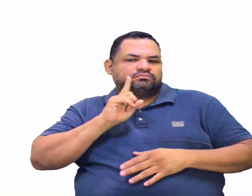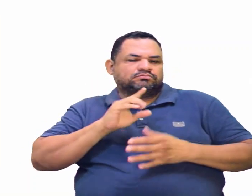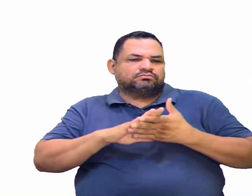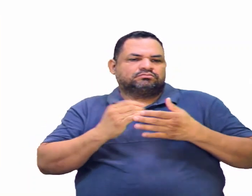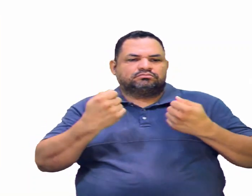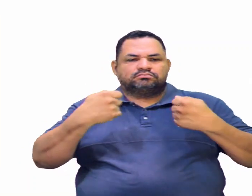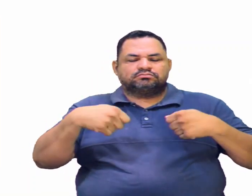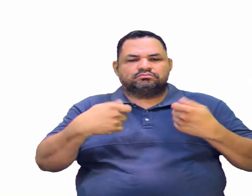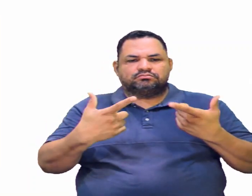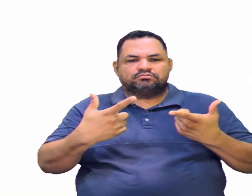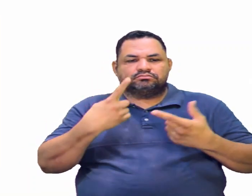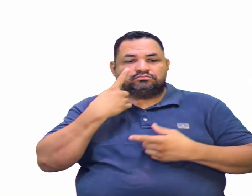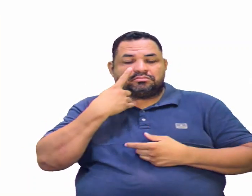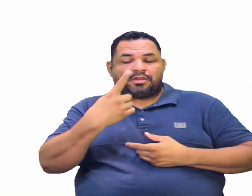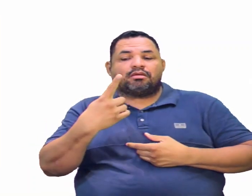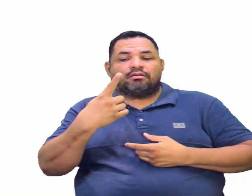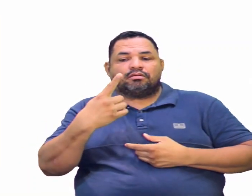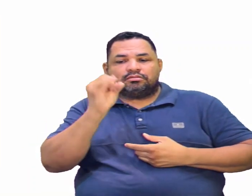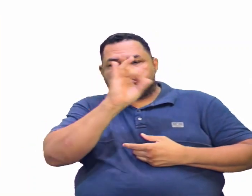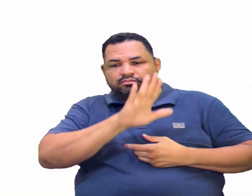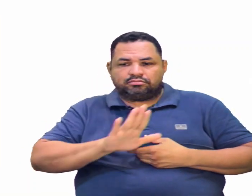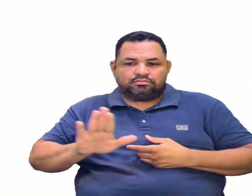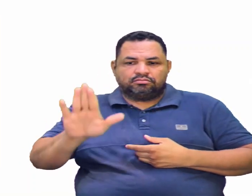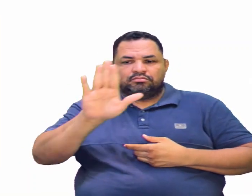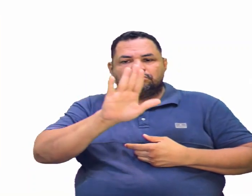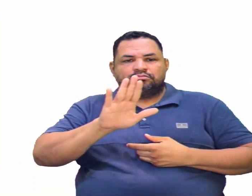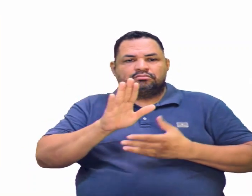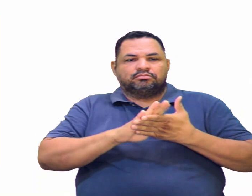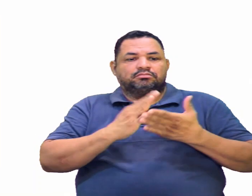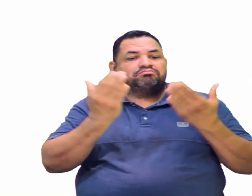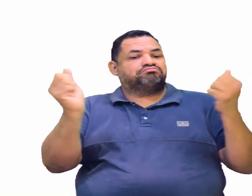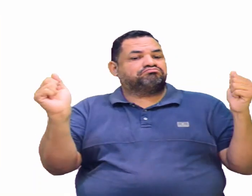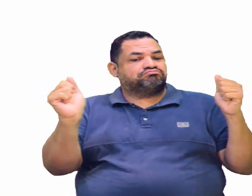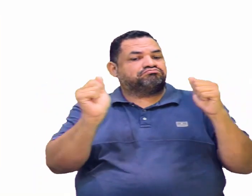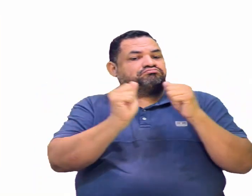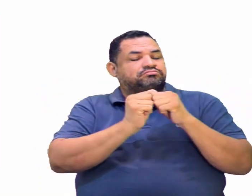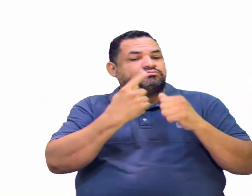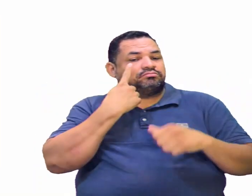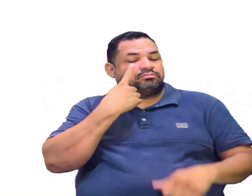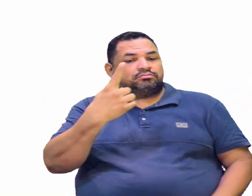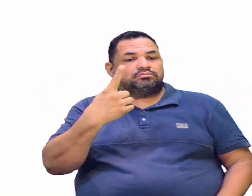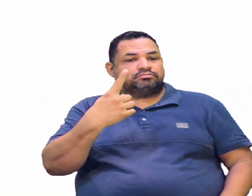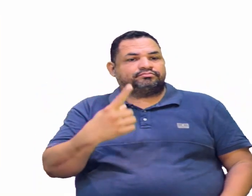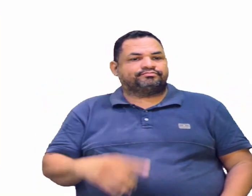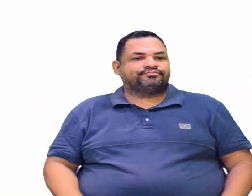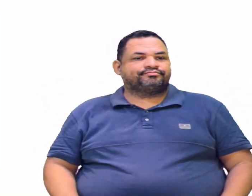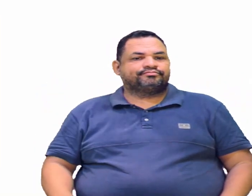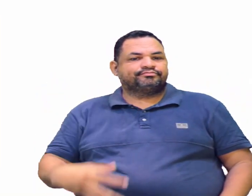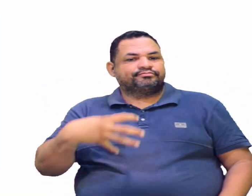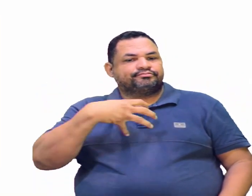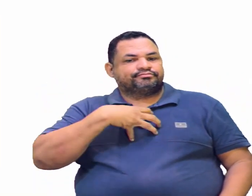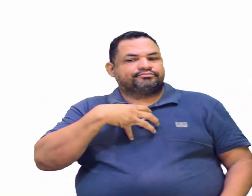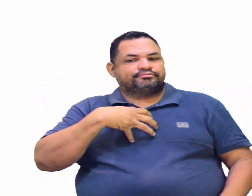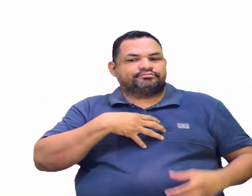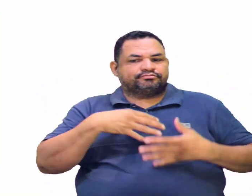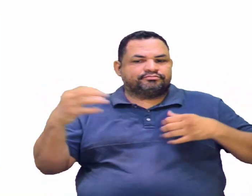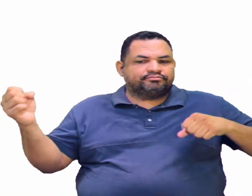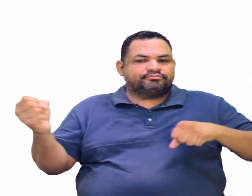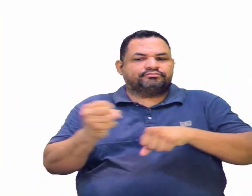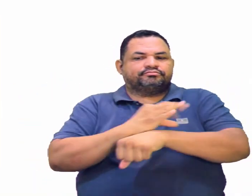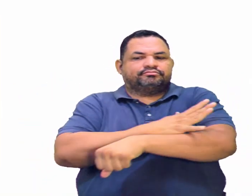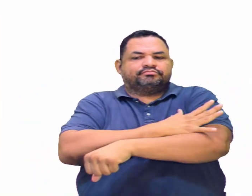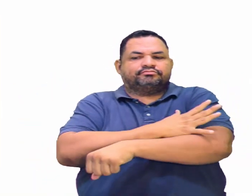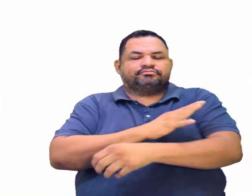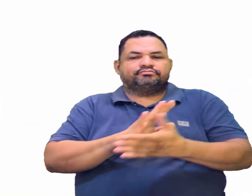Para poder ver de perto as obras de arte, né? E sentir a emoção de estar